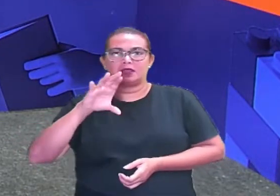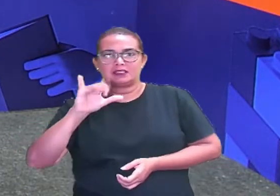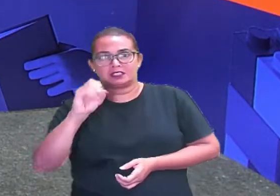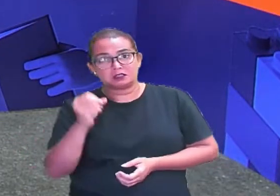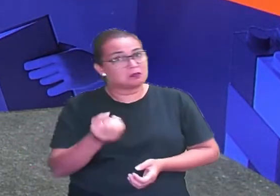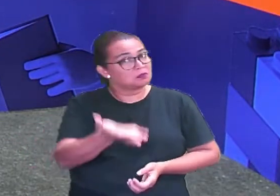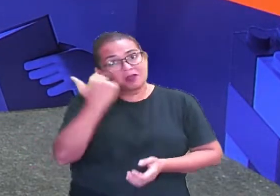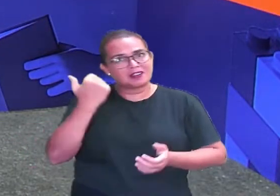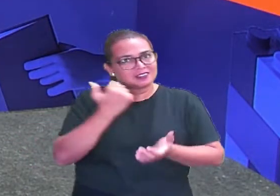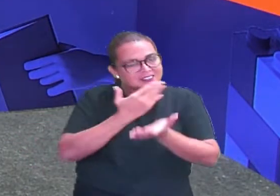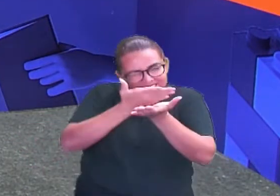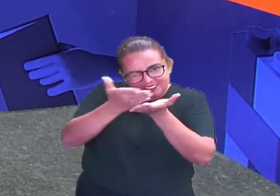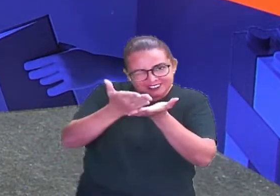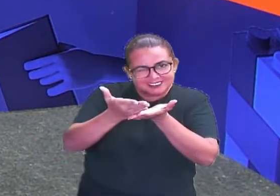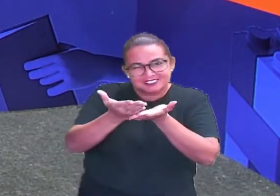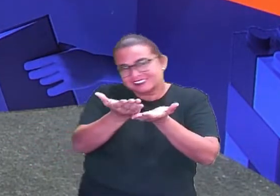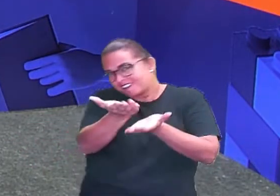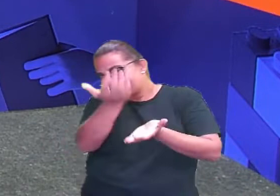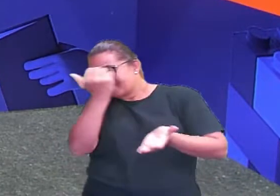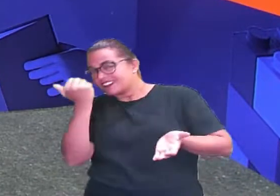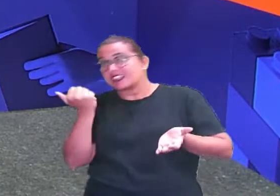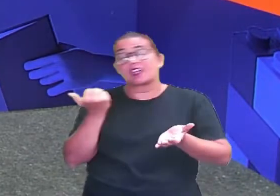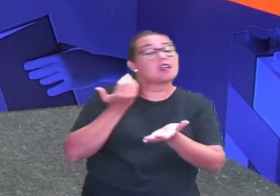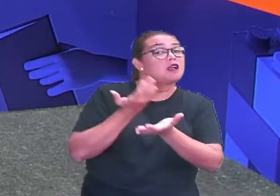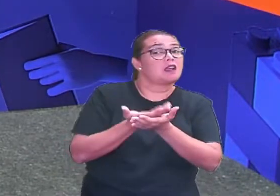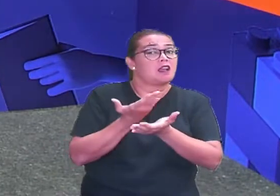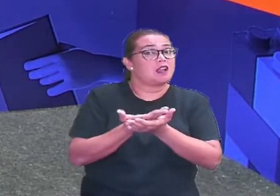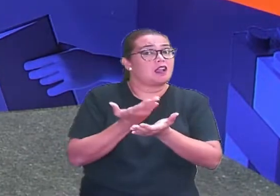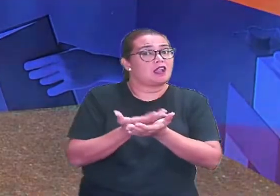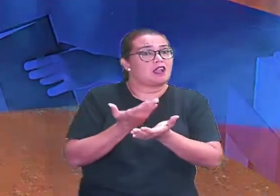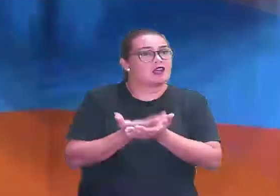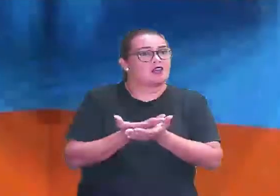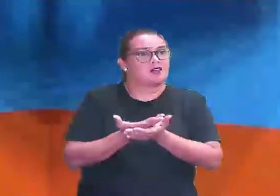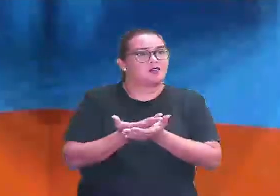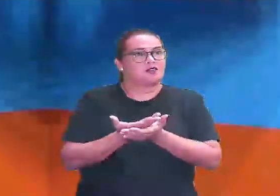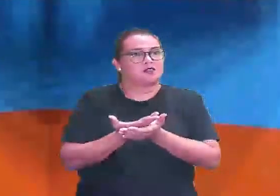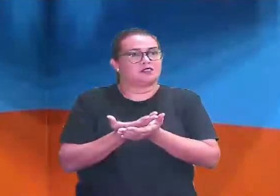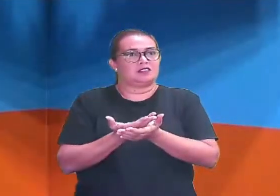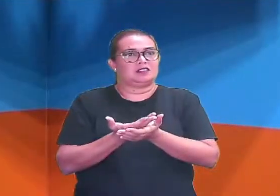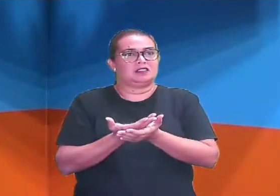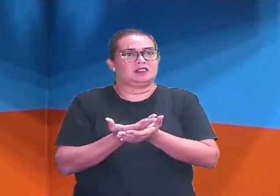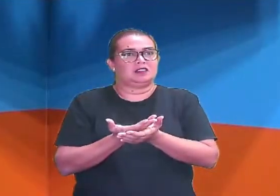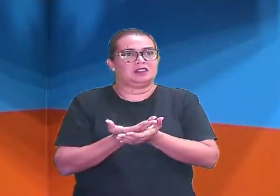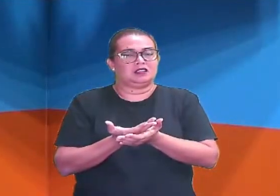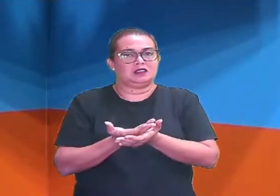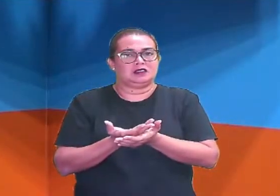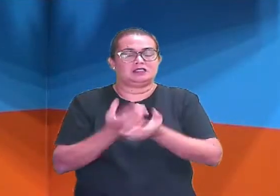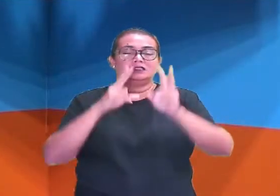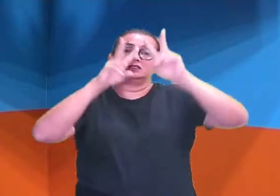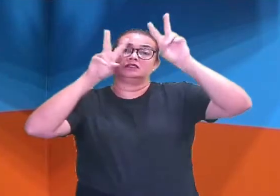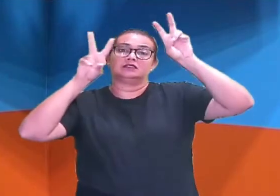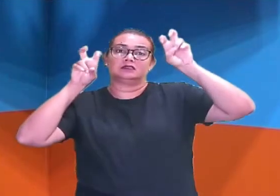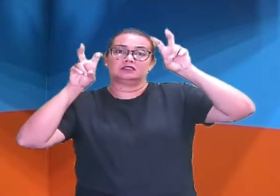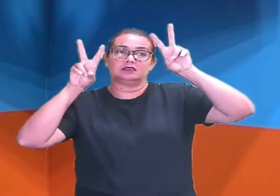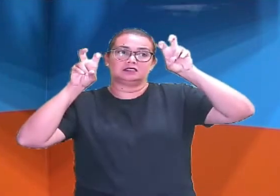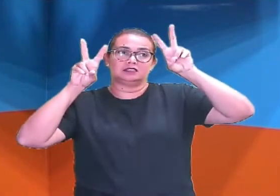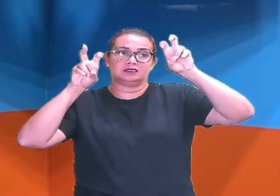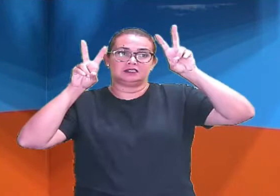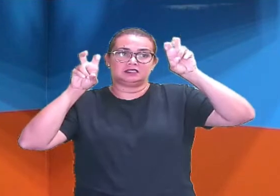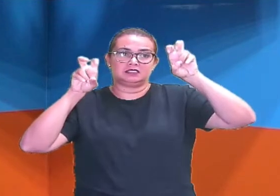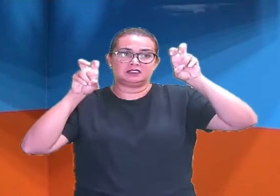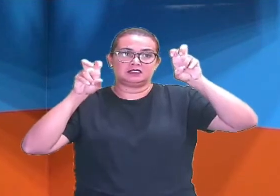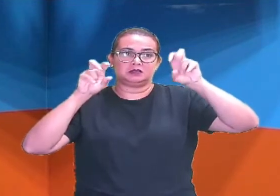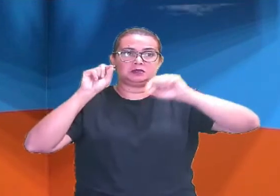começar? Então vamos começar a nossa aula com o tema a unidade temática